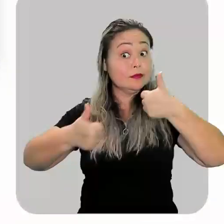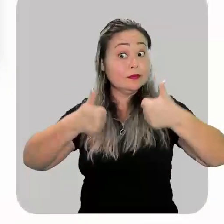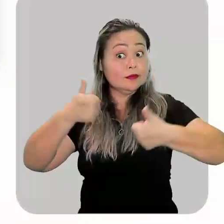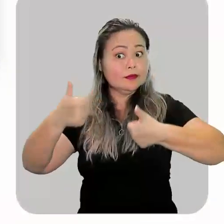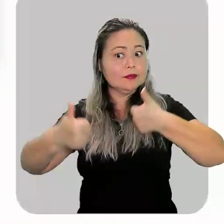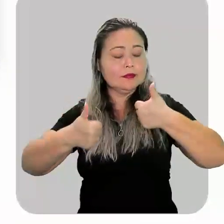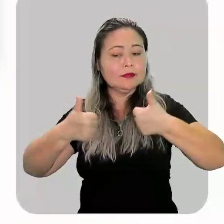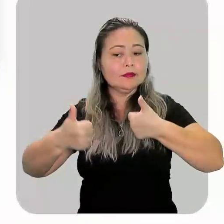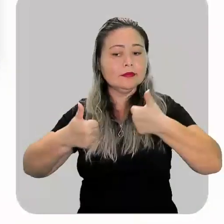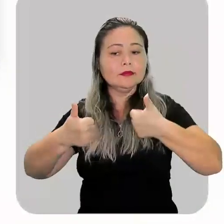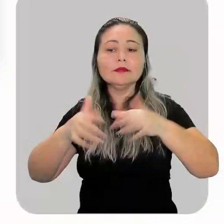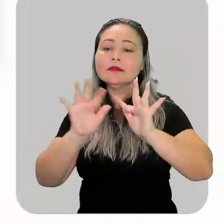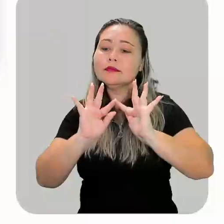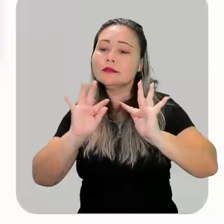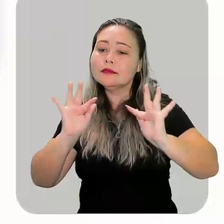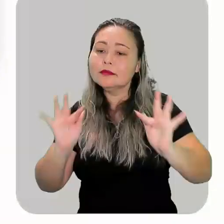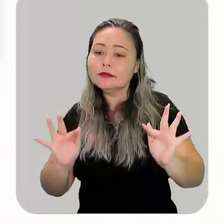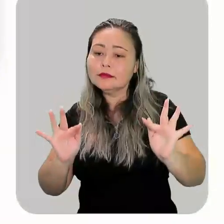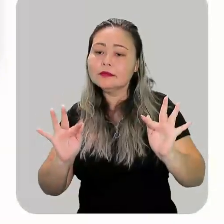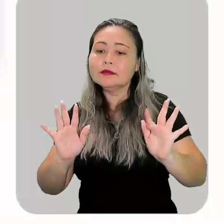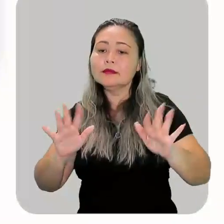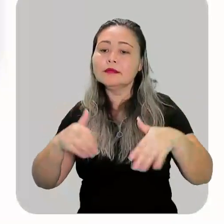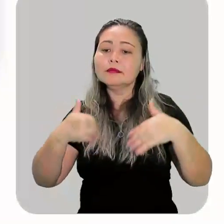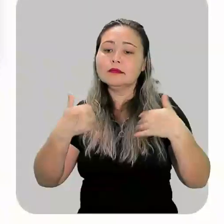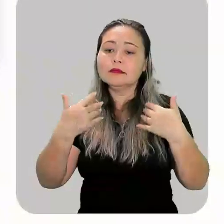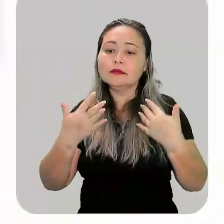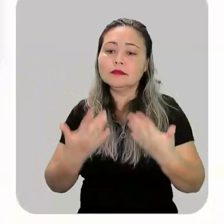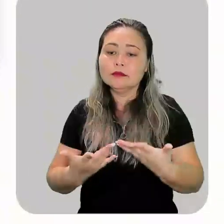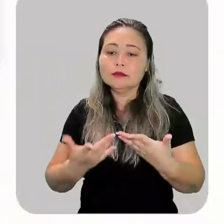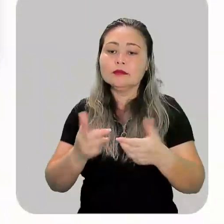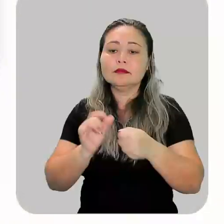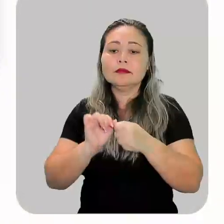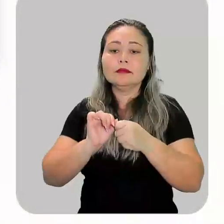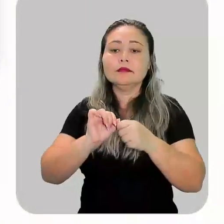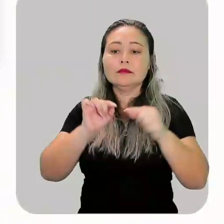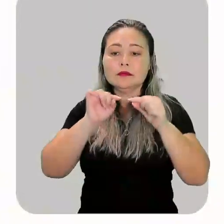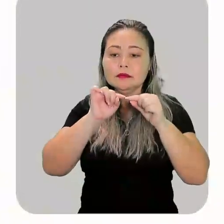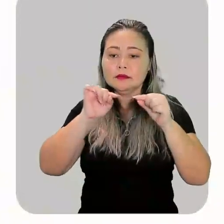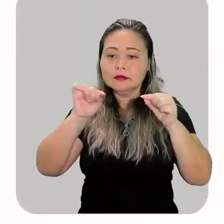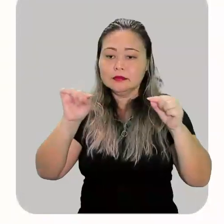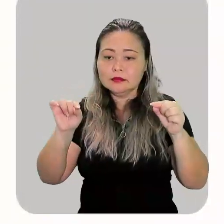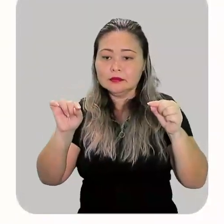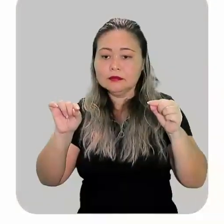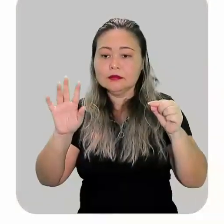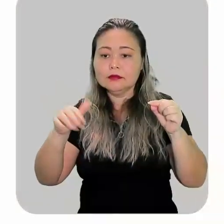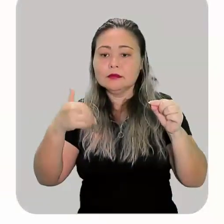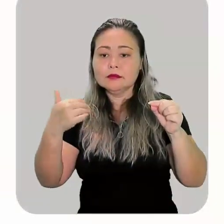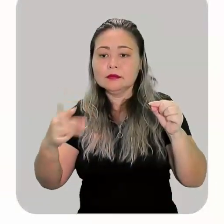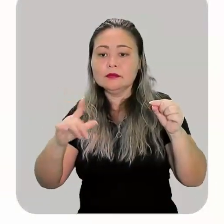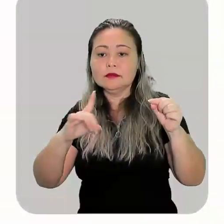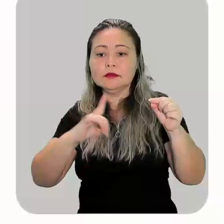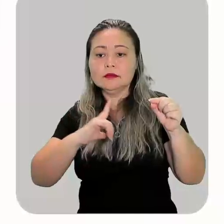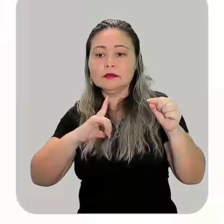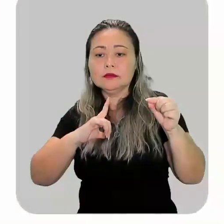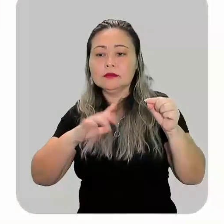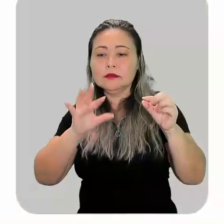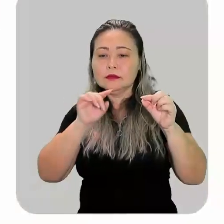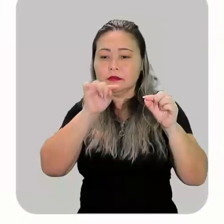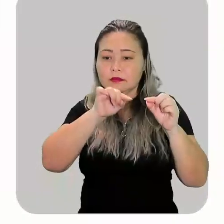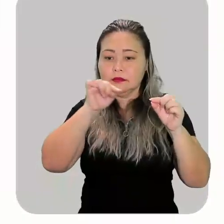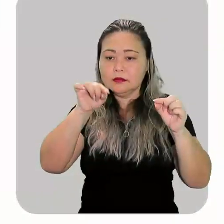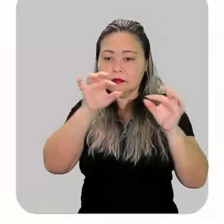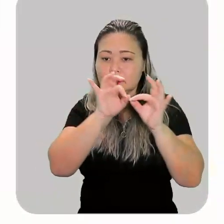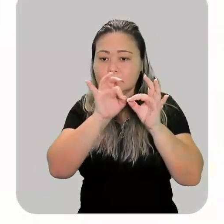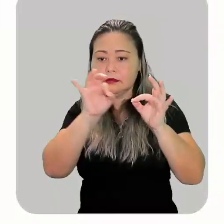Beleza. Então, muito simples, uma média aritmética dos elementos dos 2 pontos, né? Isso. E aí a gente também estudou o alinhamento de